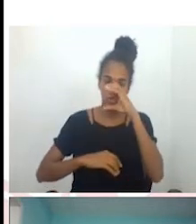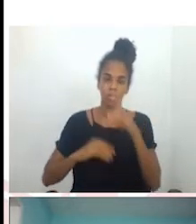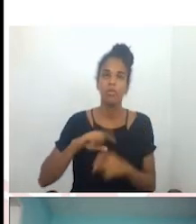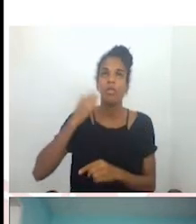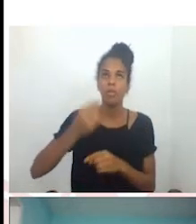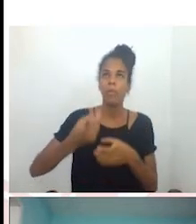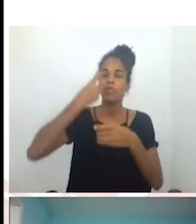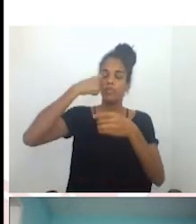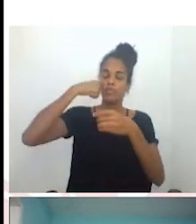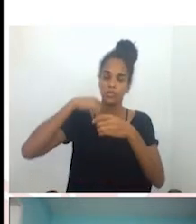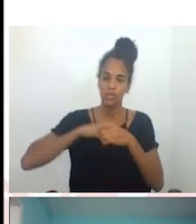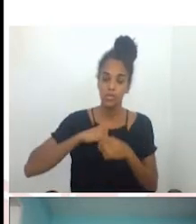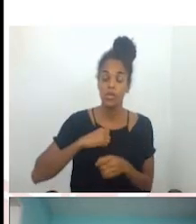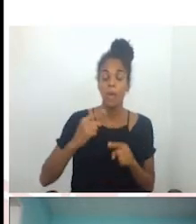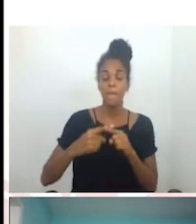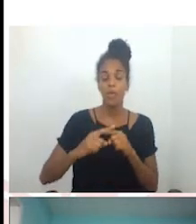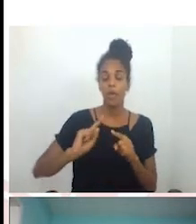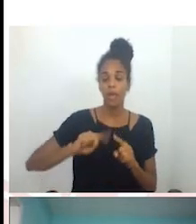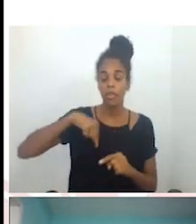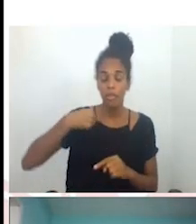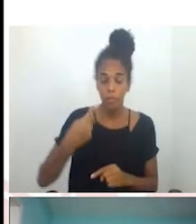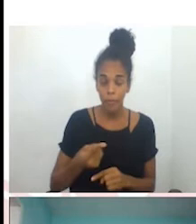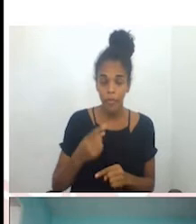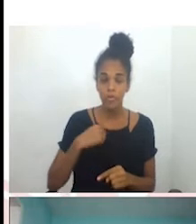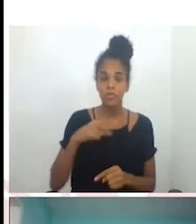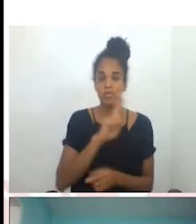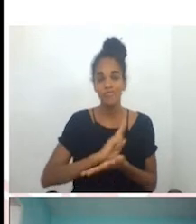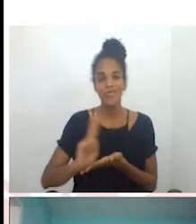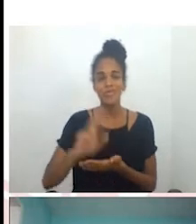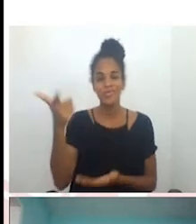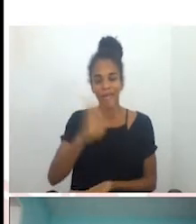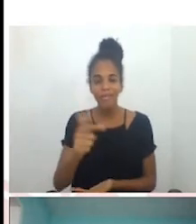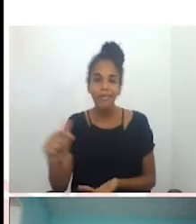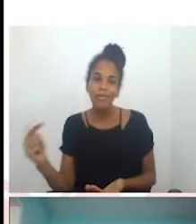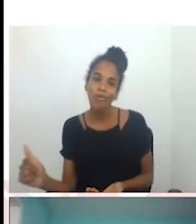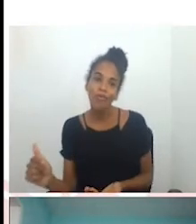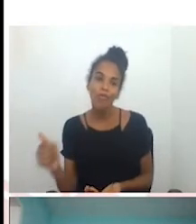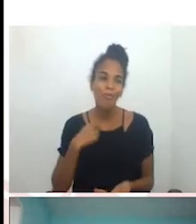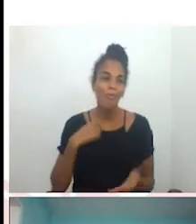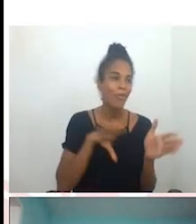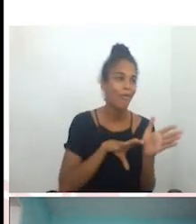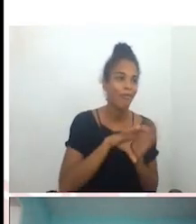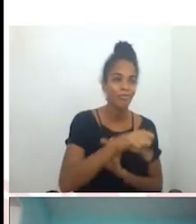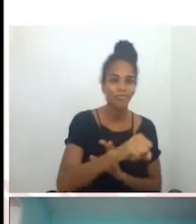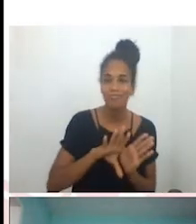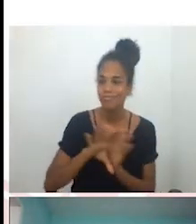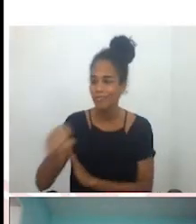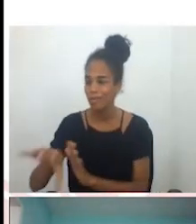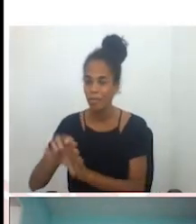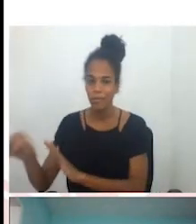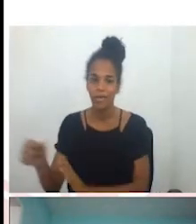da intubação, manejar também esse paciente sem gerar aerosol para contaminação da equipe, né? O tubo também